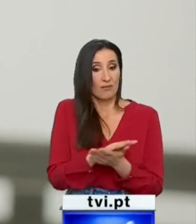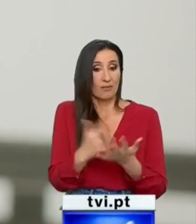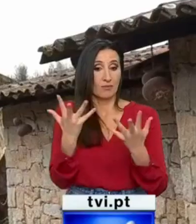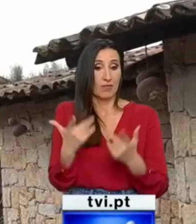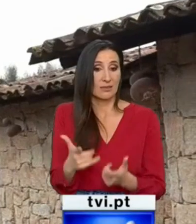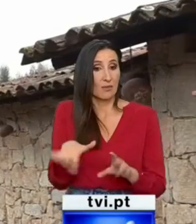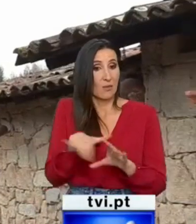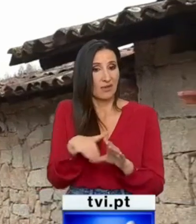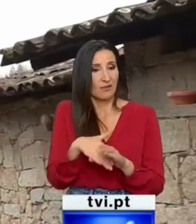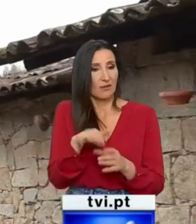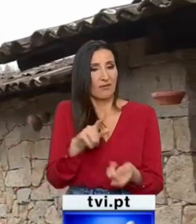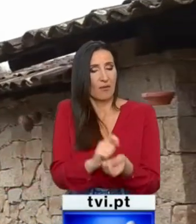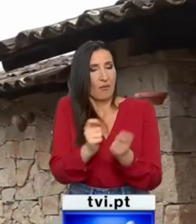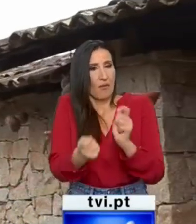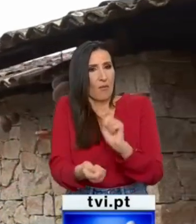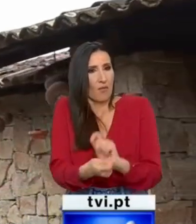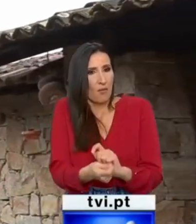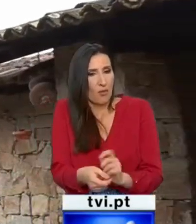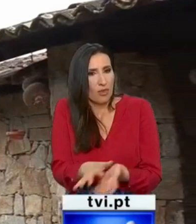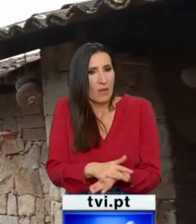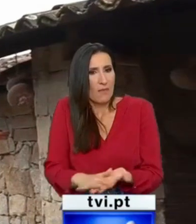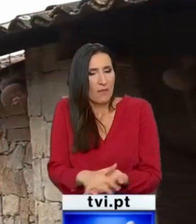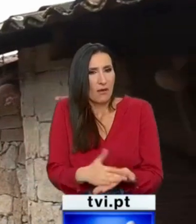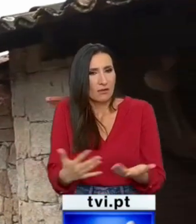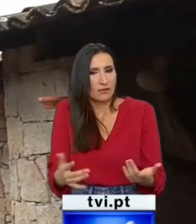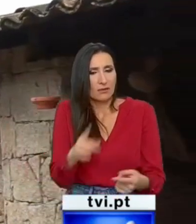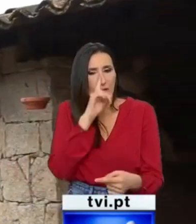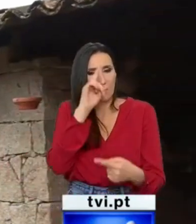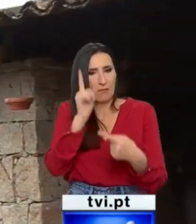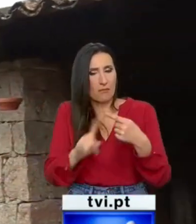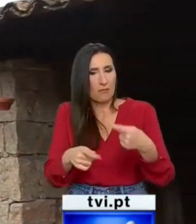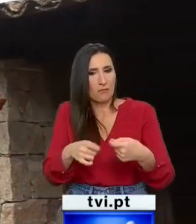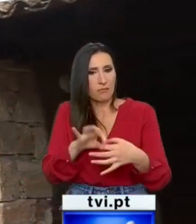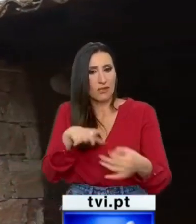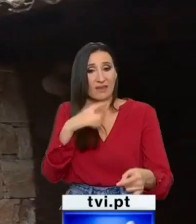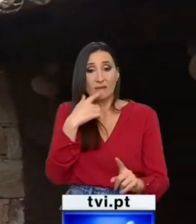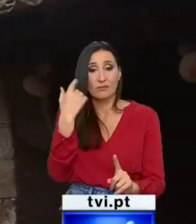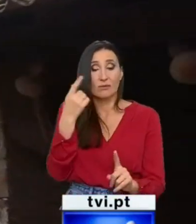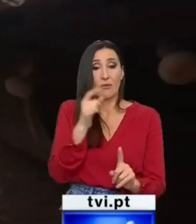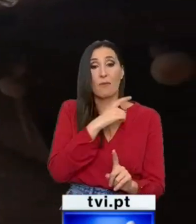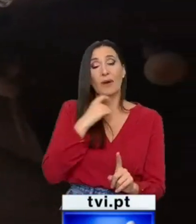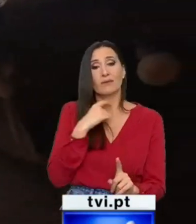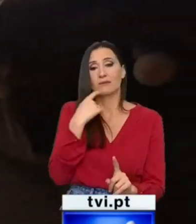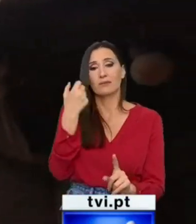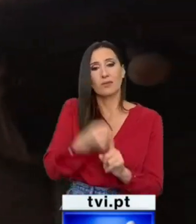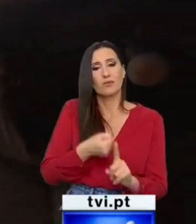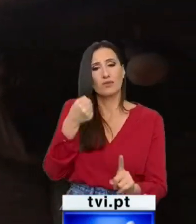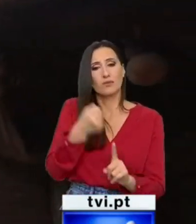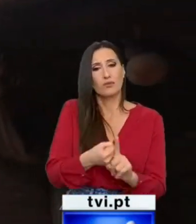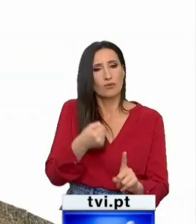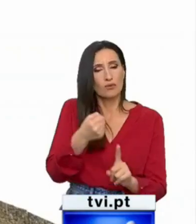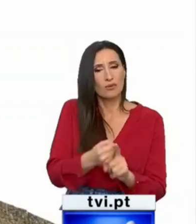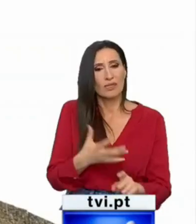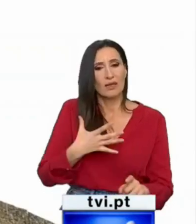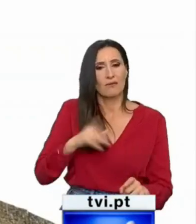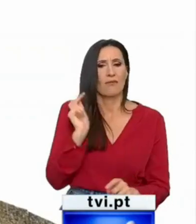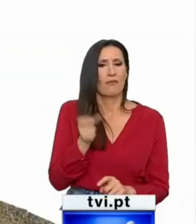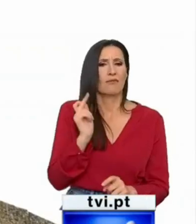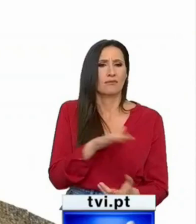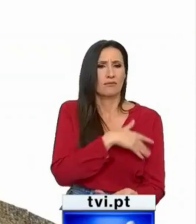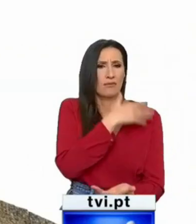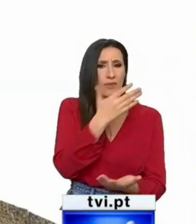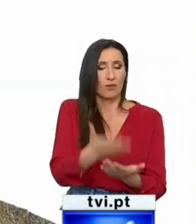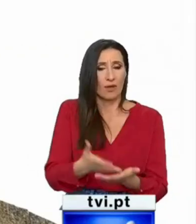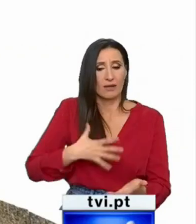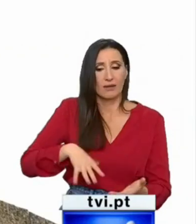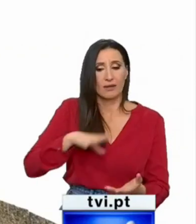participativo. Há o padre João Torres, que durante anos lutou para melhorar o cenário da reinserção social em Braga.